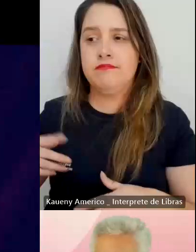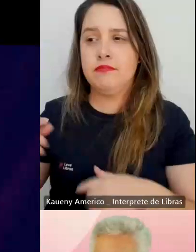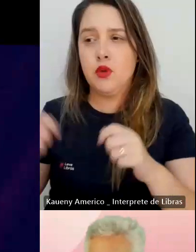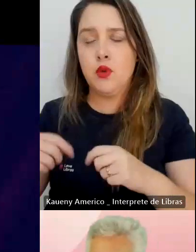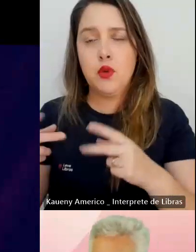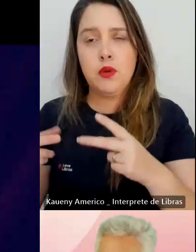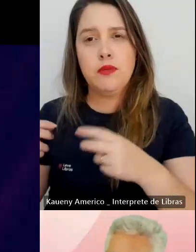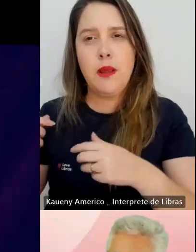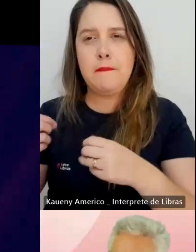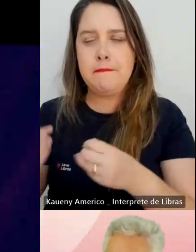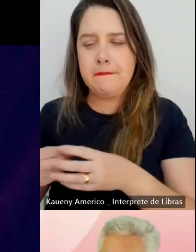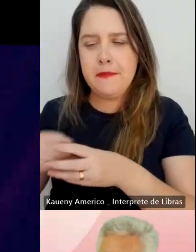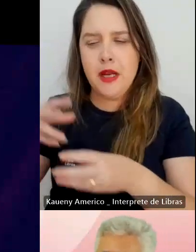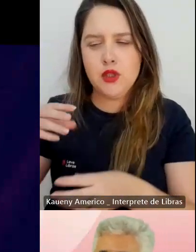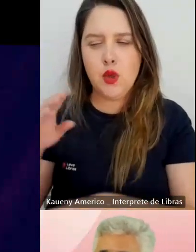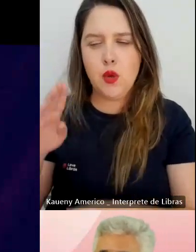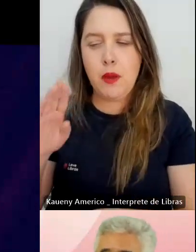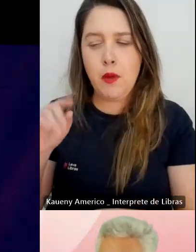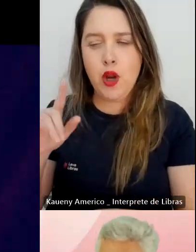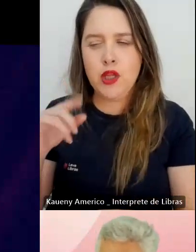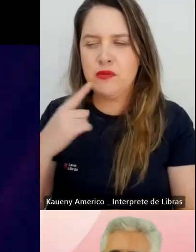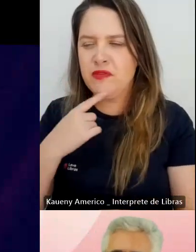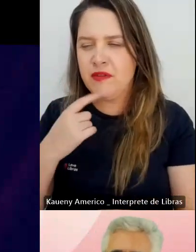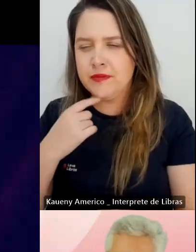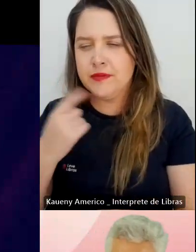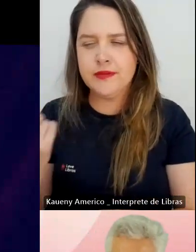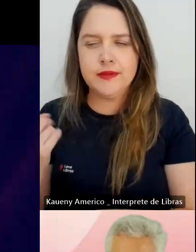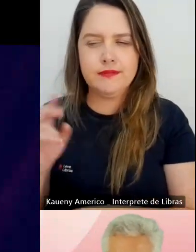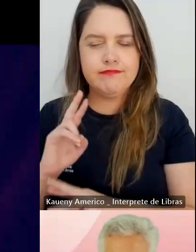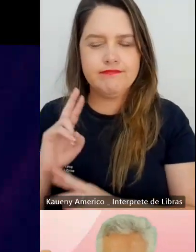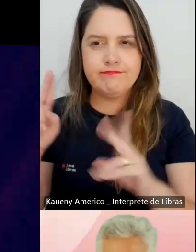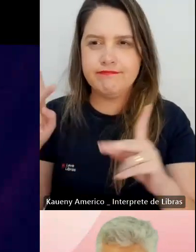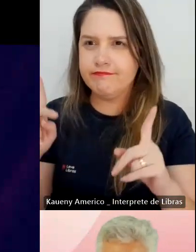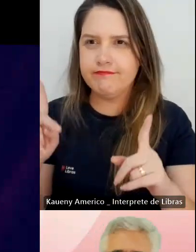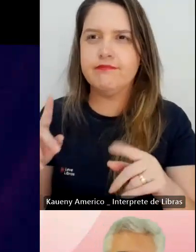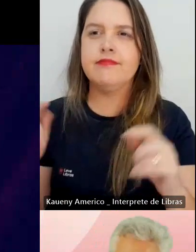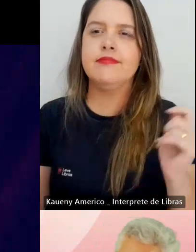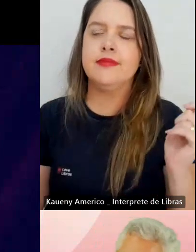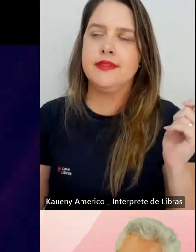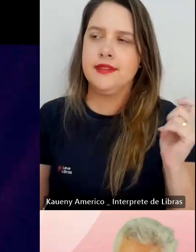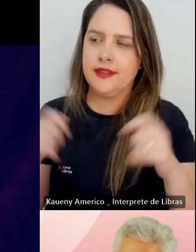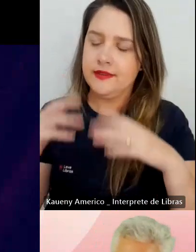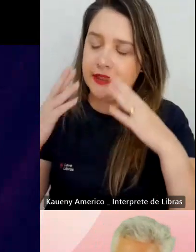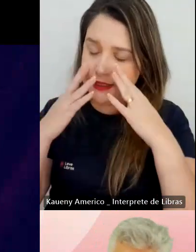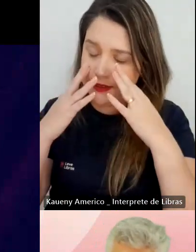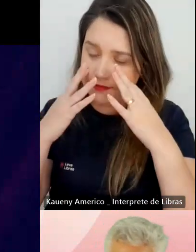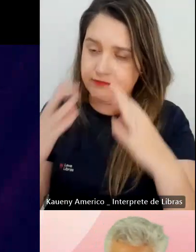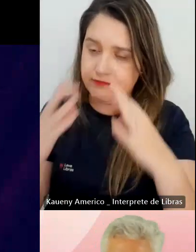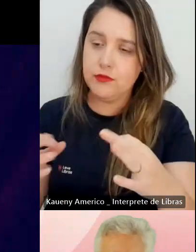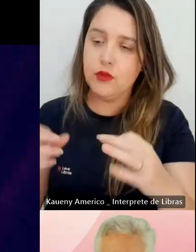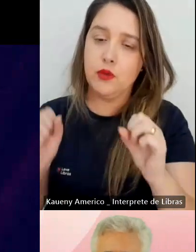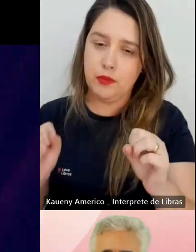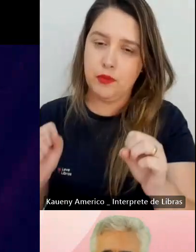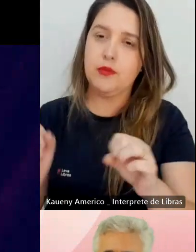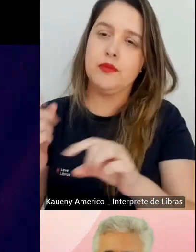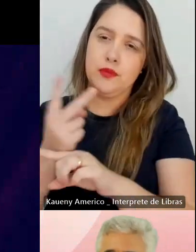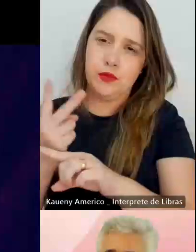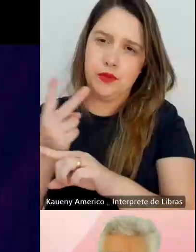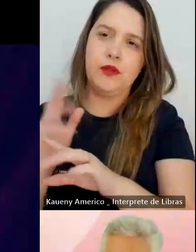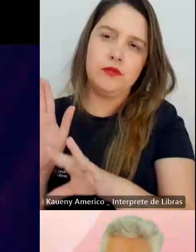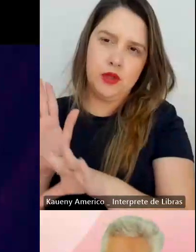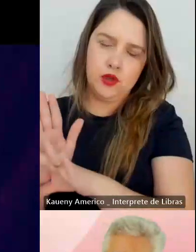bolinha, começou a ficar vermelho, começou algo diferente. Deve ter atenção chamada e você pode procurar uma ajuda. A